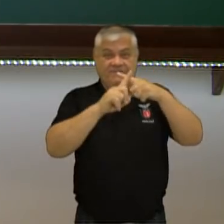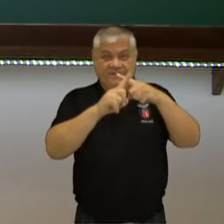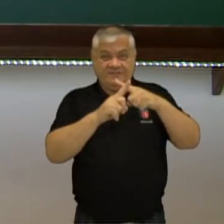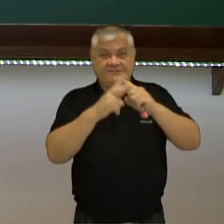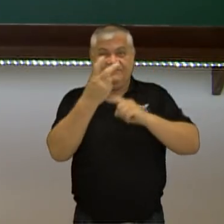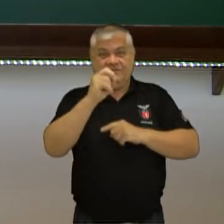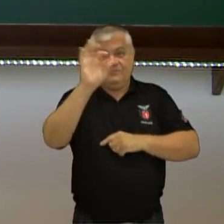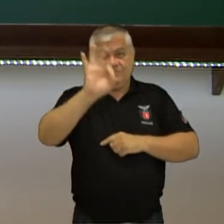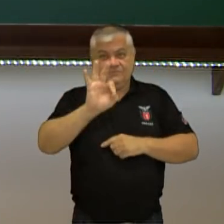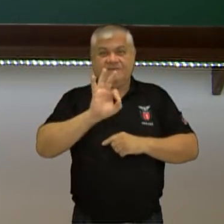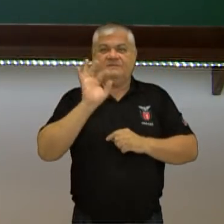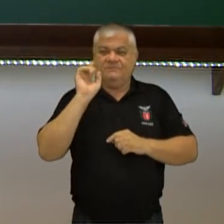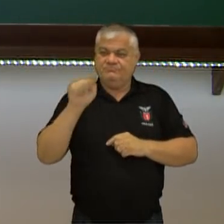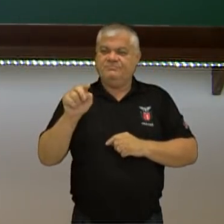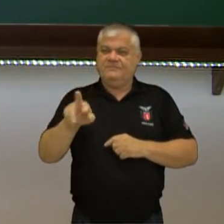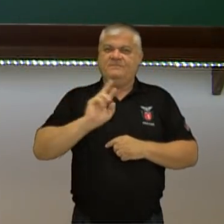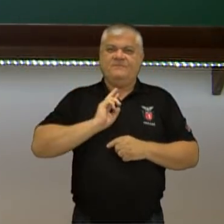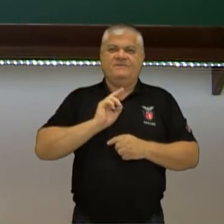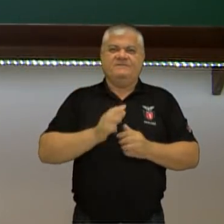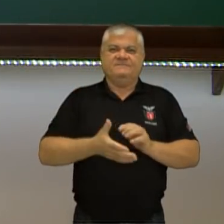Beleza?